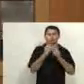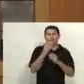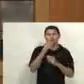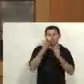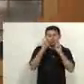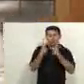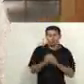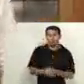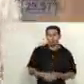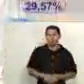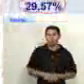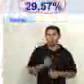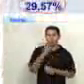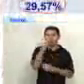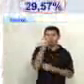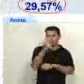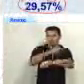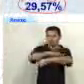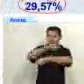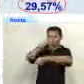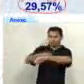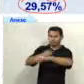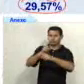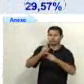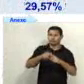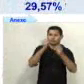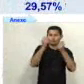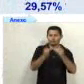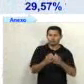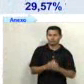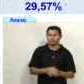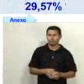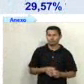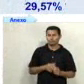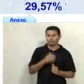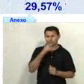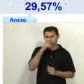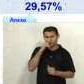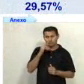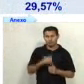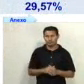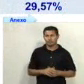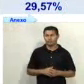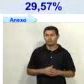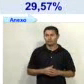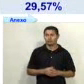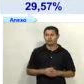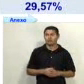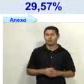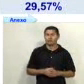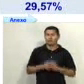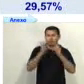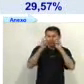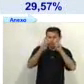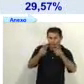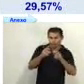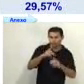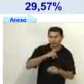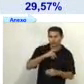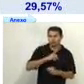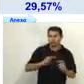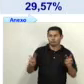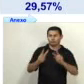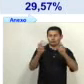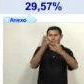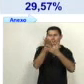para a gente voltar nessa última figura, só para explicar um pouquinho, né? Só podia apagar por gentileza para ficar mais claro. Olha só, pessoal, eu tenho aqui o